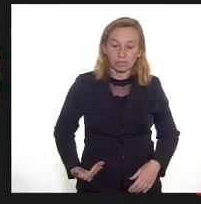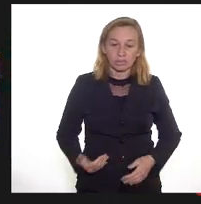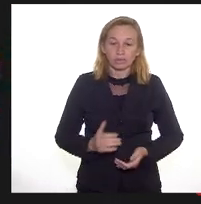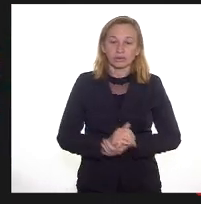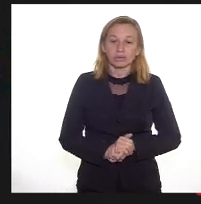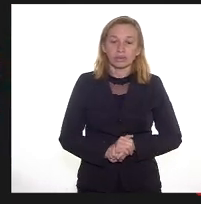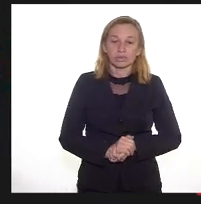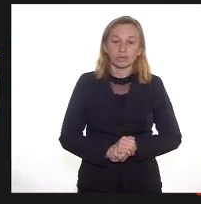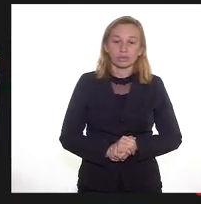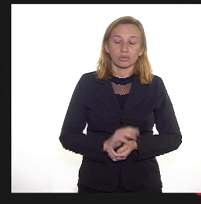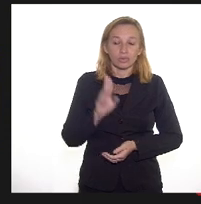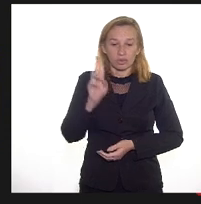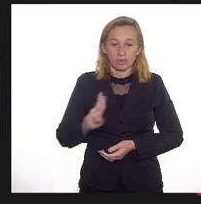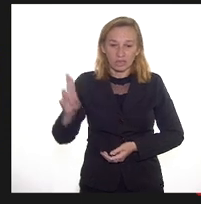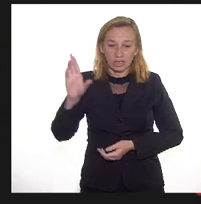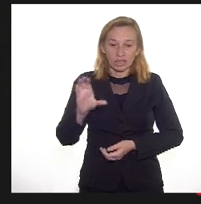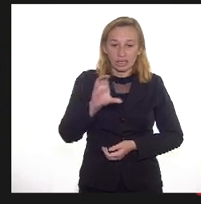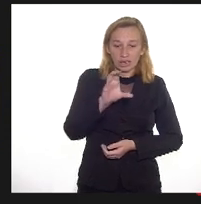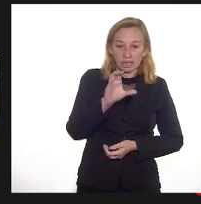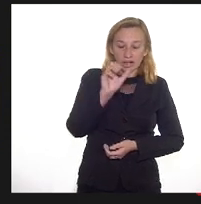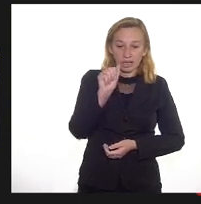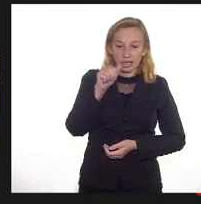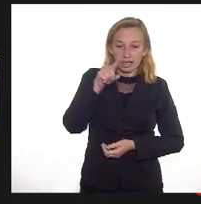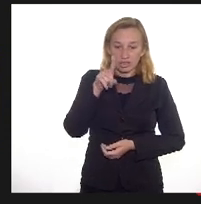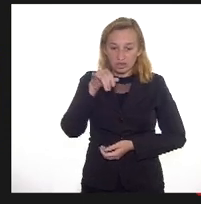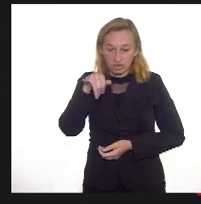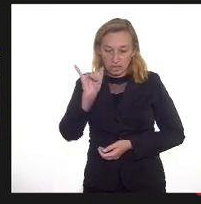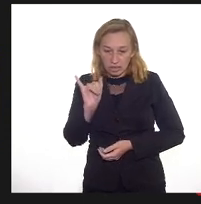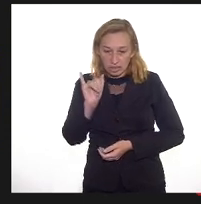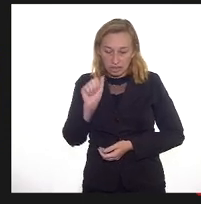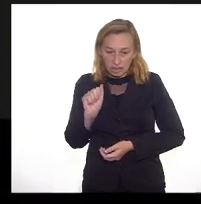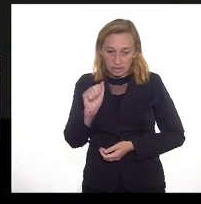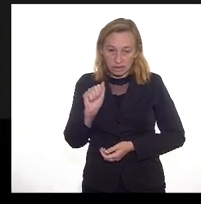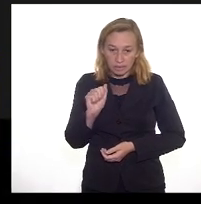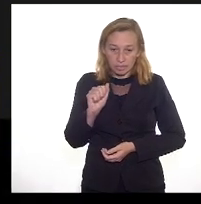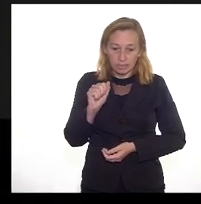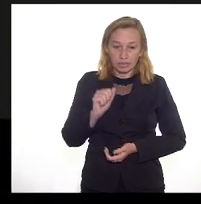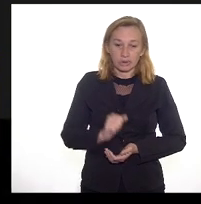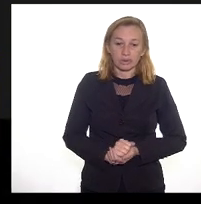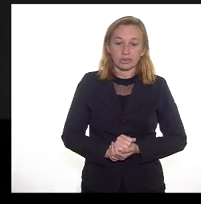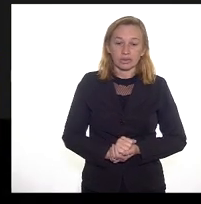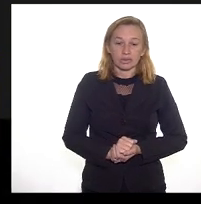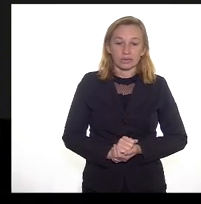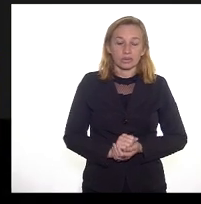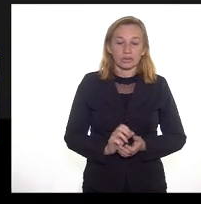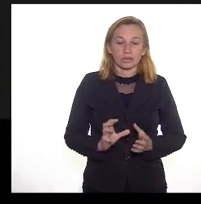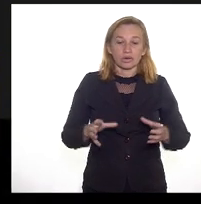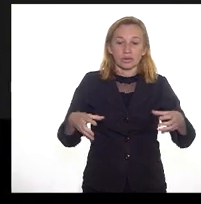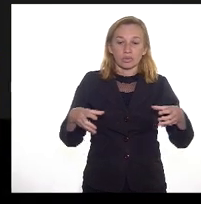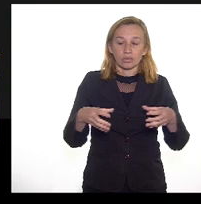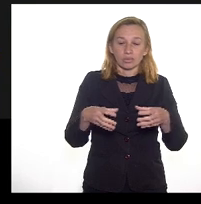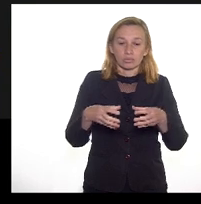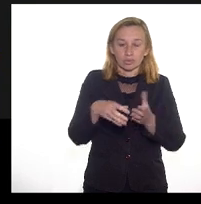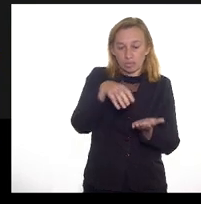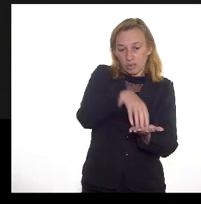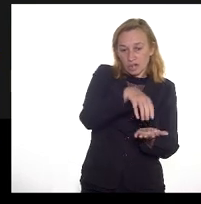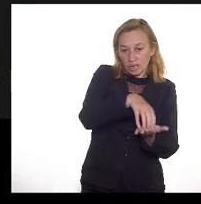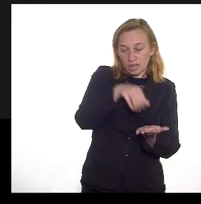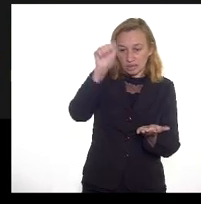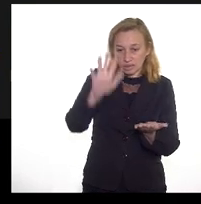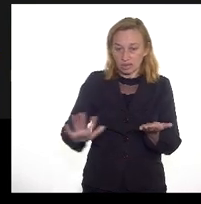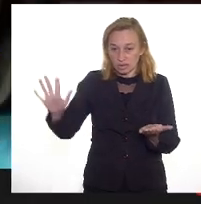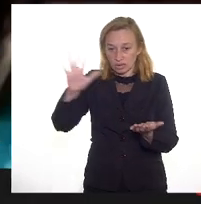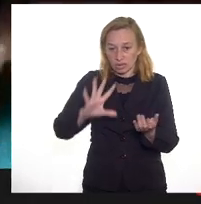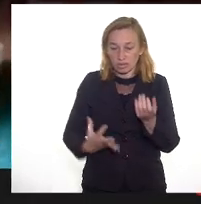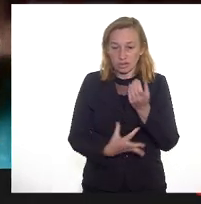né, com os seus observatórios da segurança, que compõe uma rede nacional de observatórios da